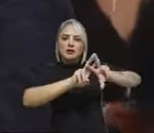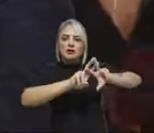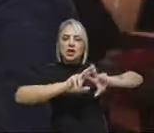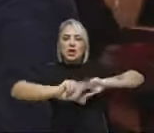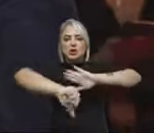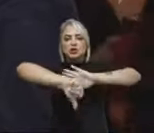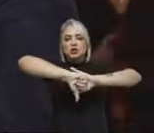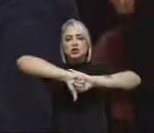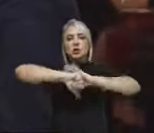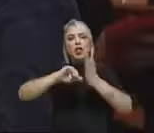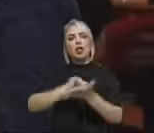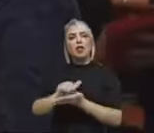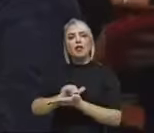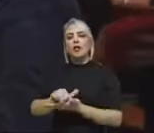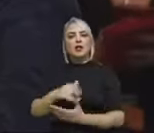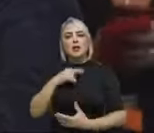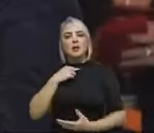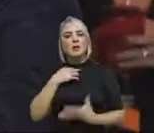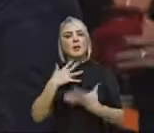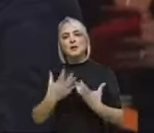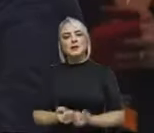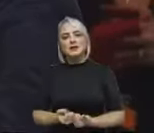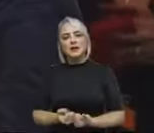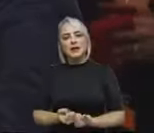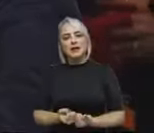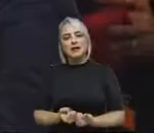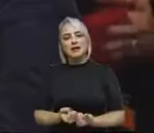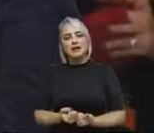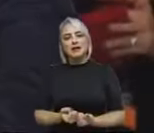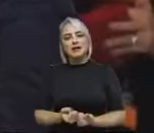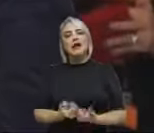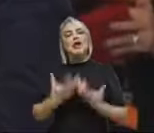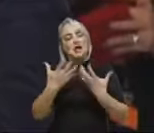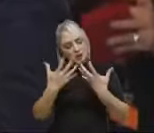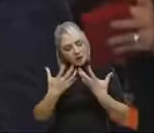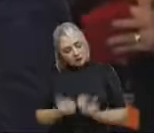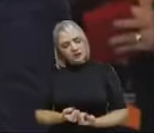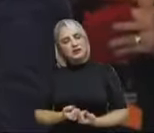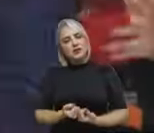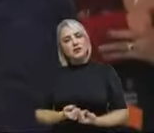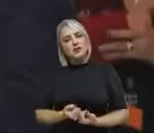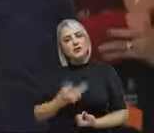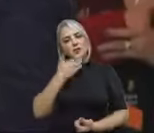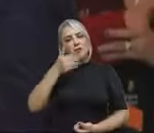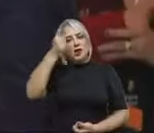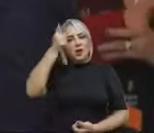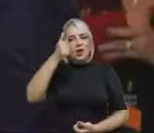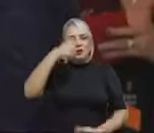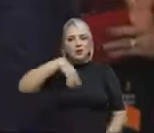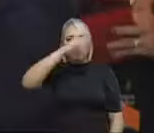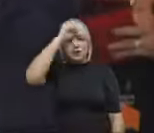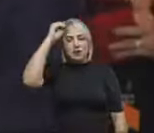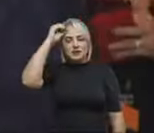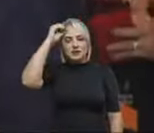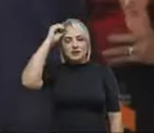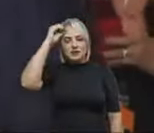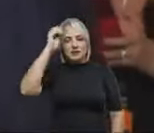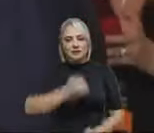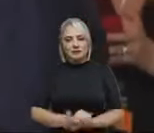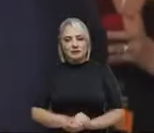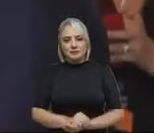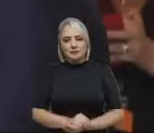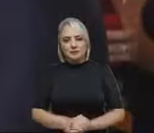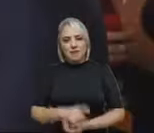Não posso aceitar. Eu aceitarei o que for. E foi preso. Este é um dado da grandeza moral,